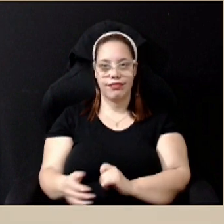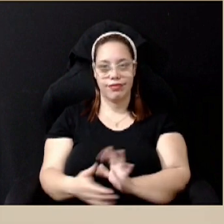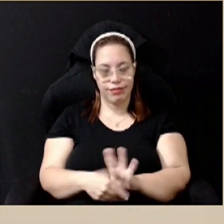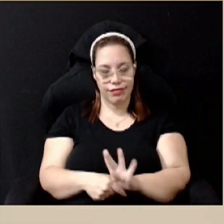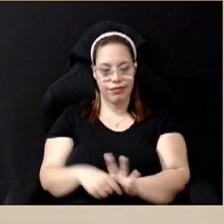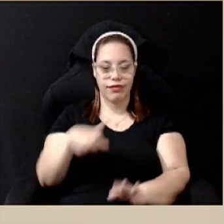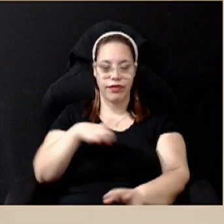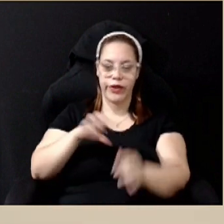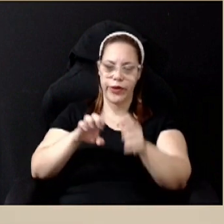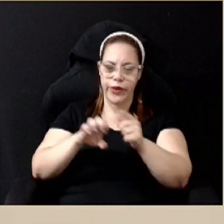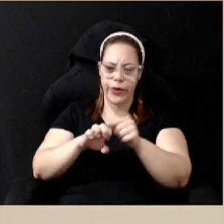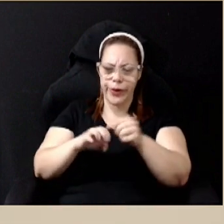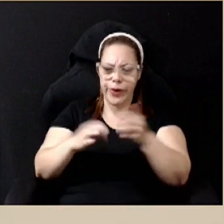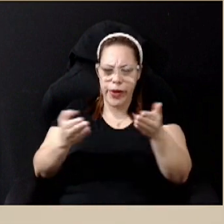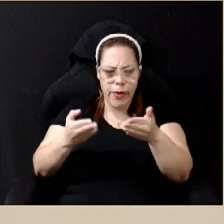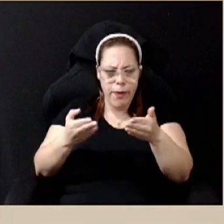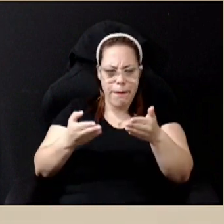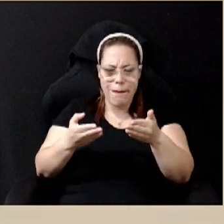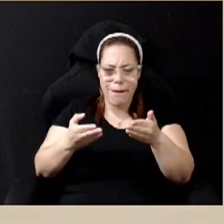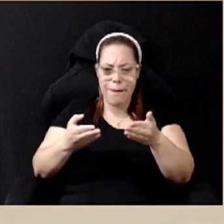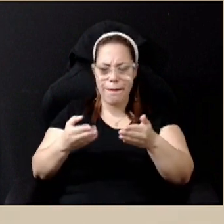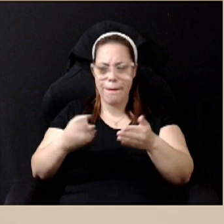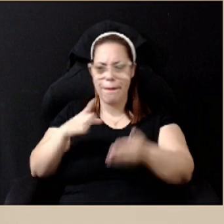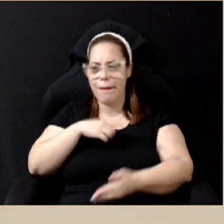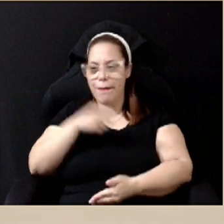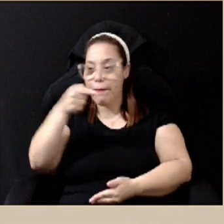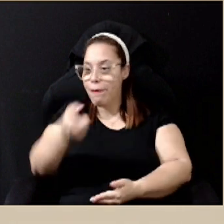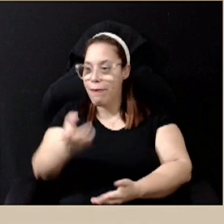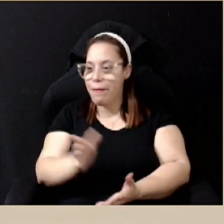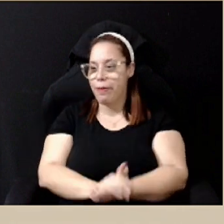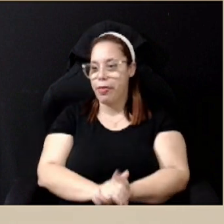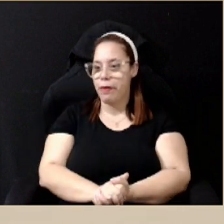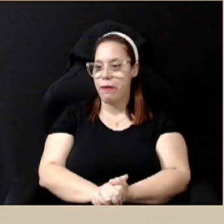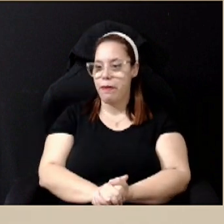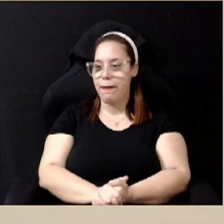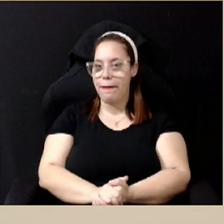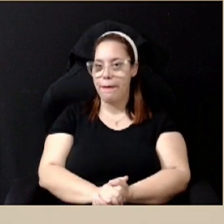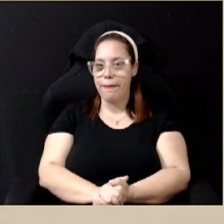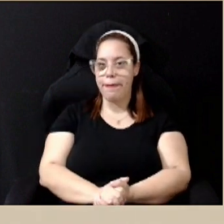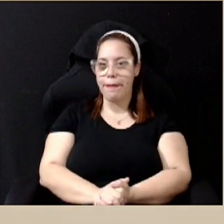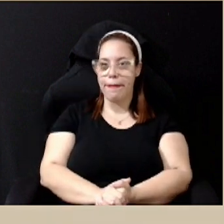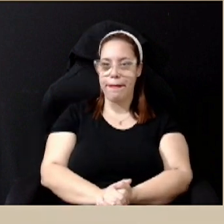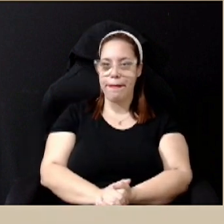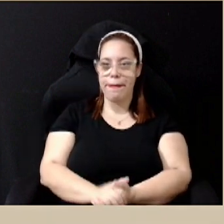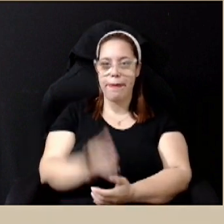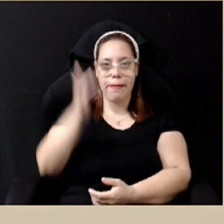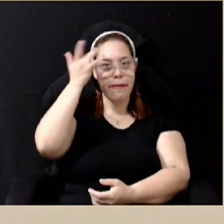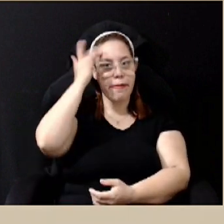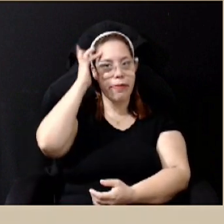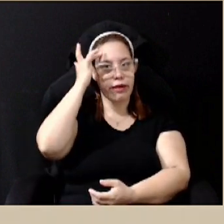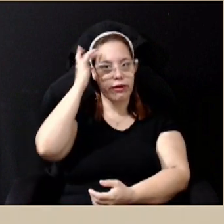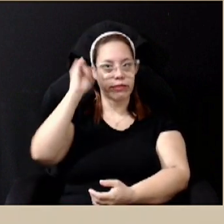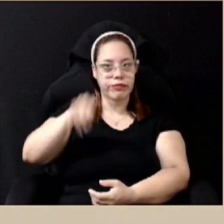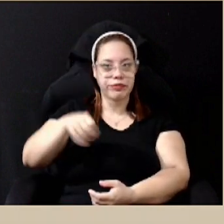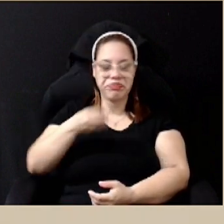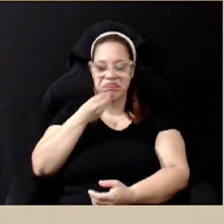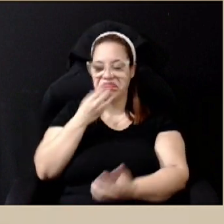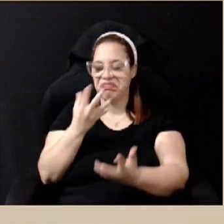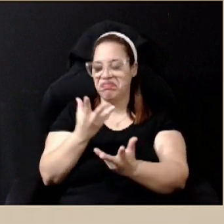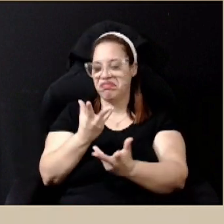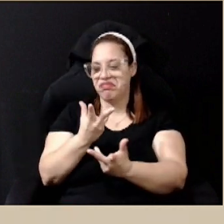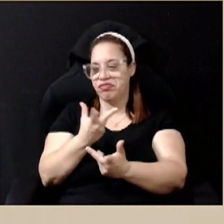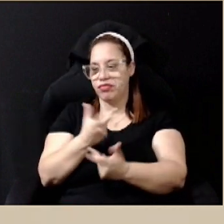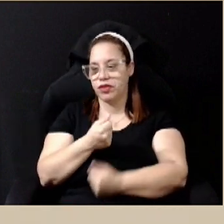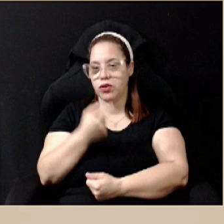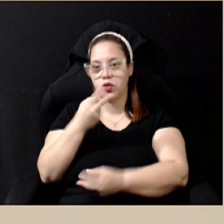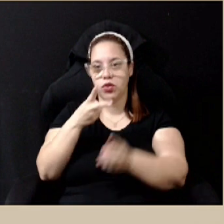tem esse nome, né? E eu acho que é uma oportunidade maravilhosa, mas eu enxergo além.